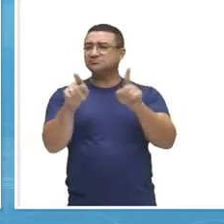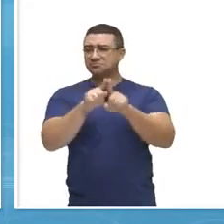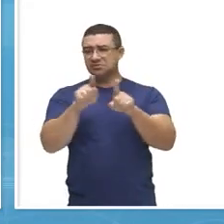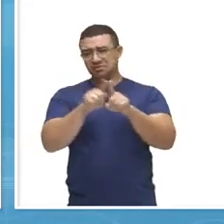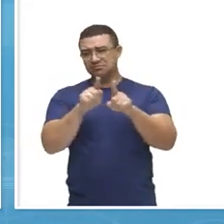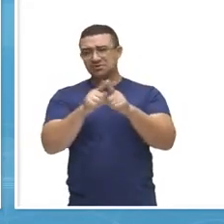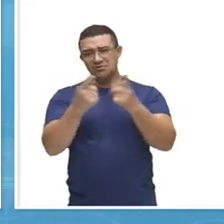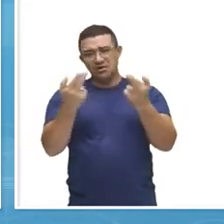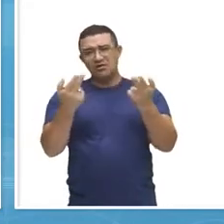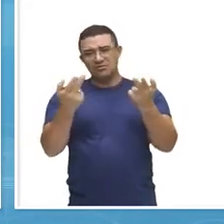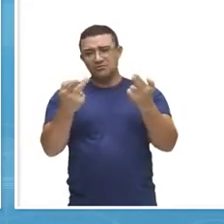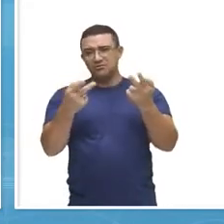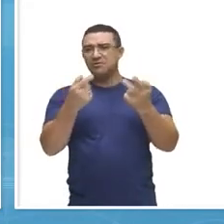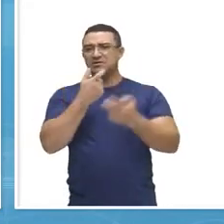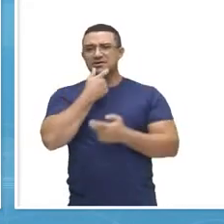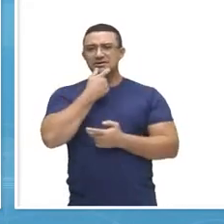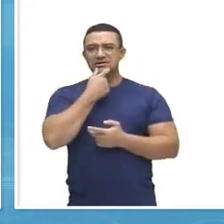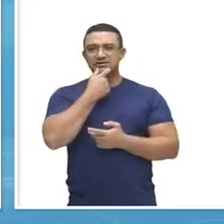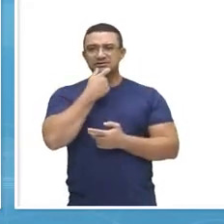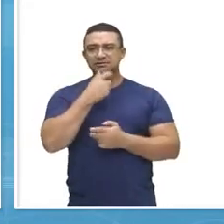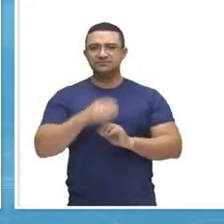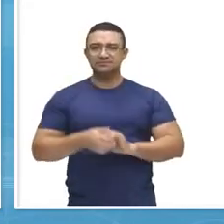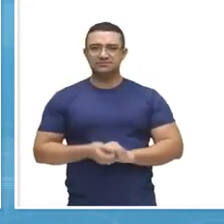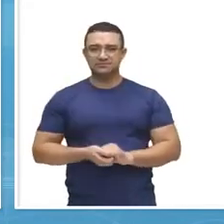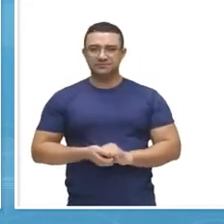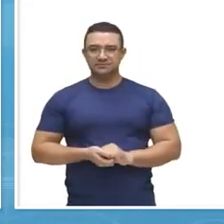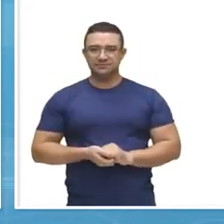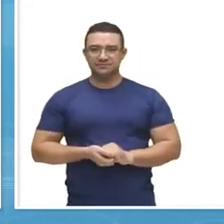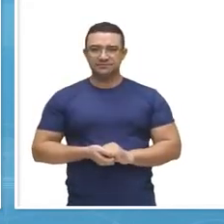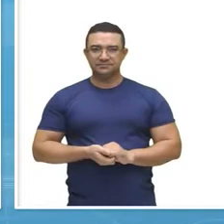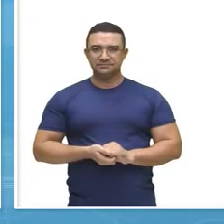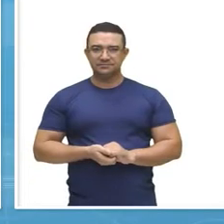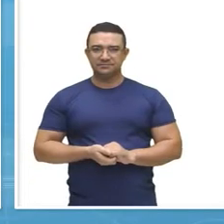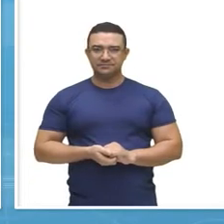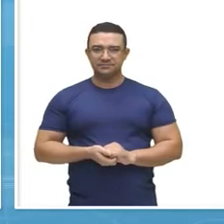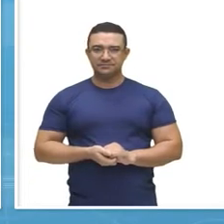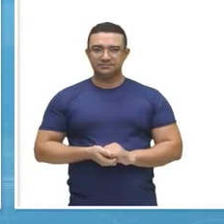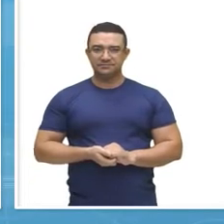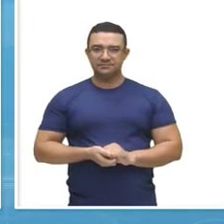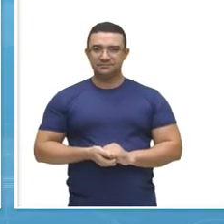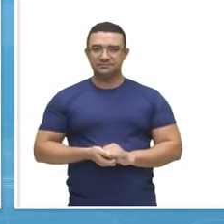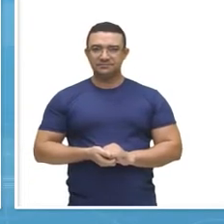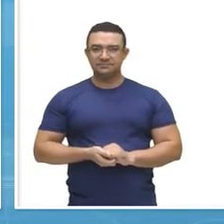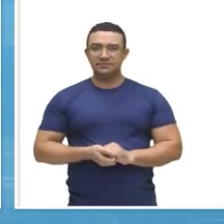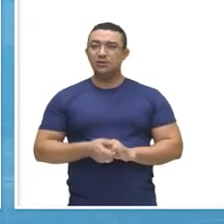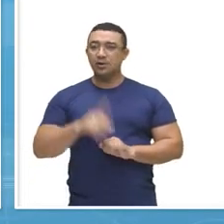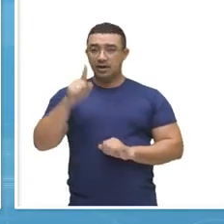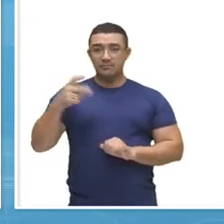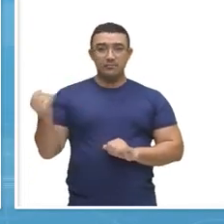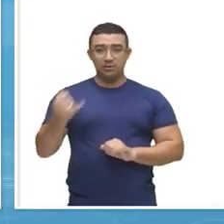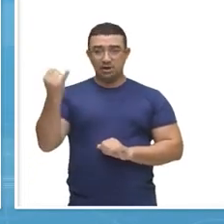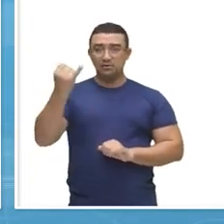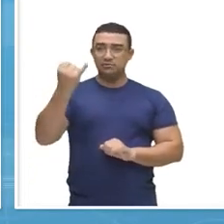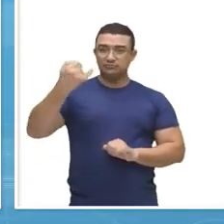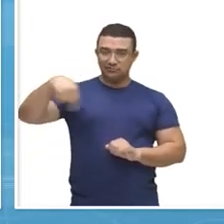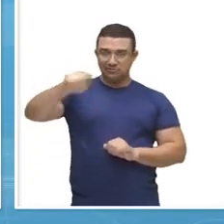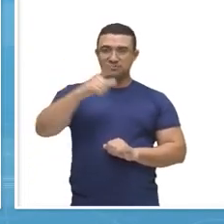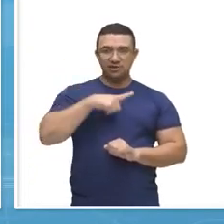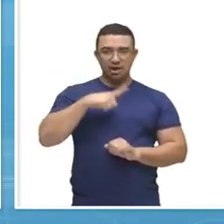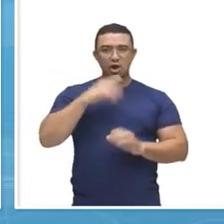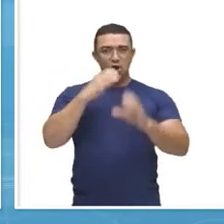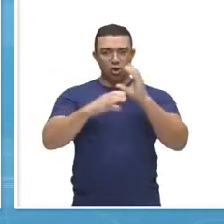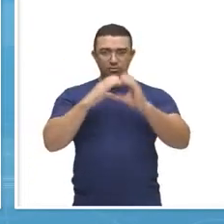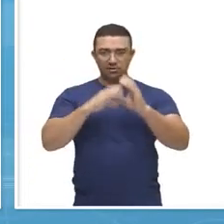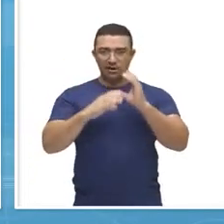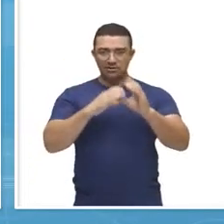gente evoluiu, então essa informação ela já não tem mais tanta importância. O que importa é você se comunicar, tá? Mas, de